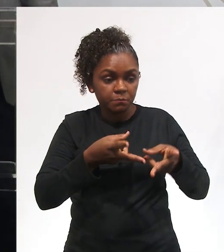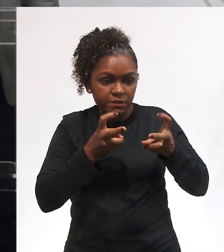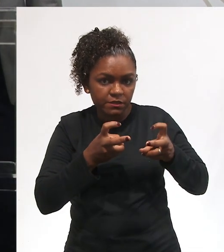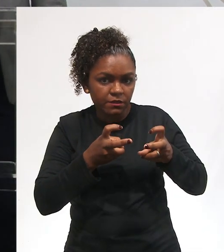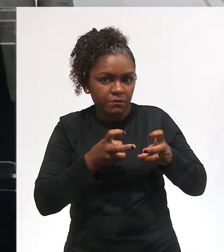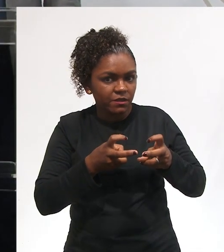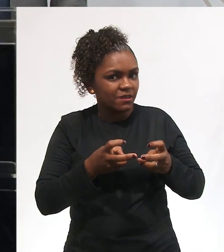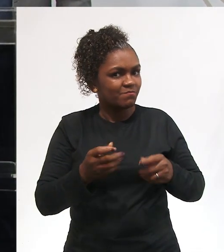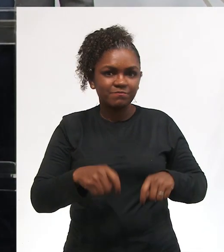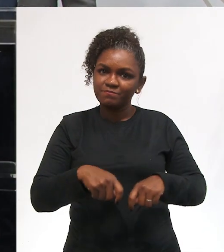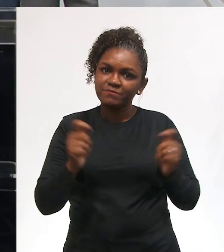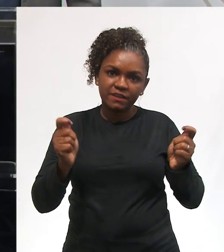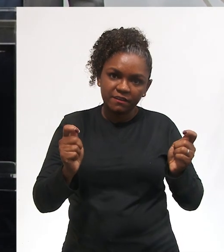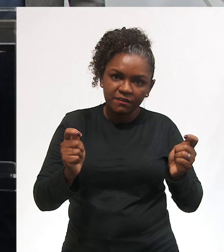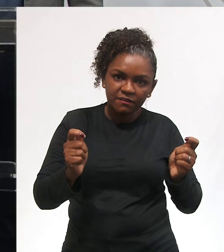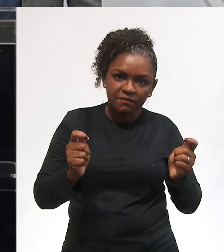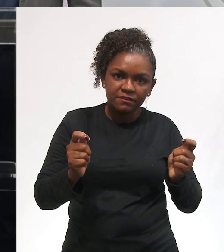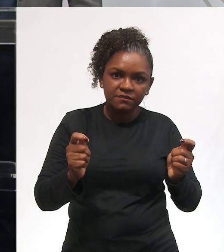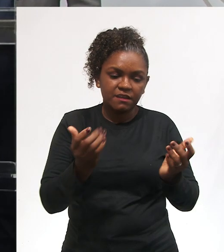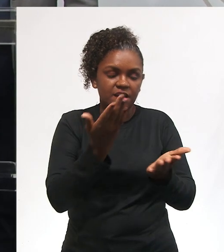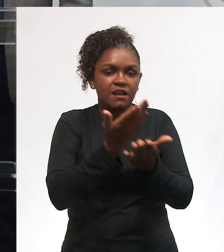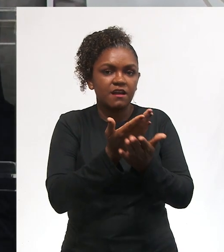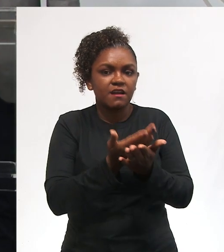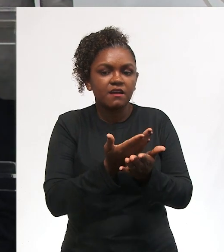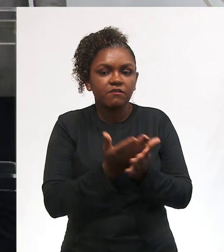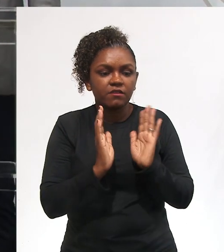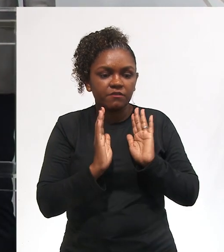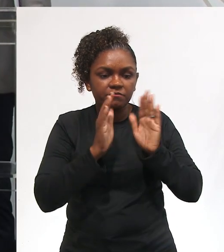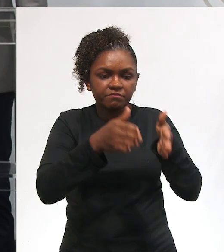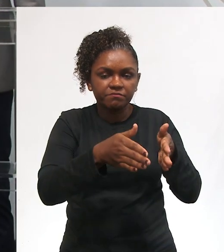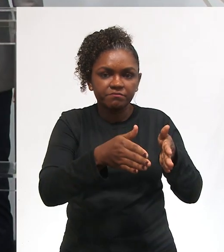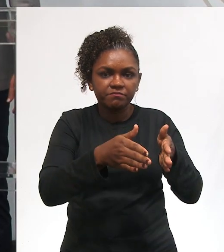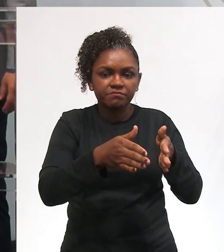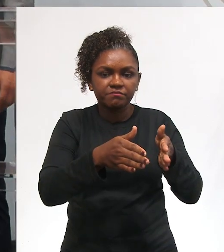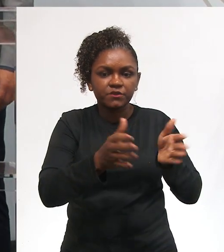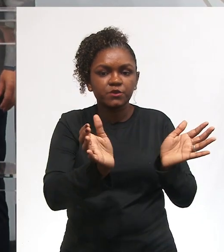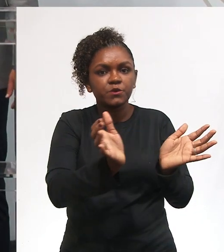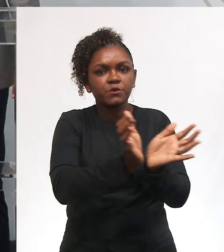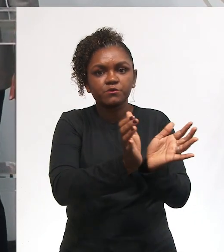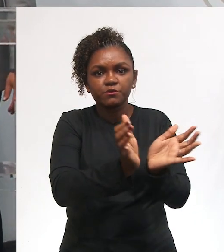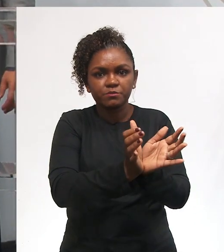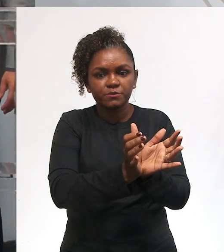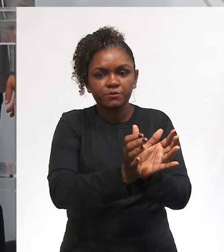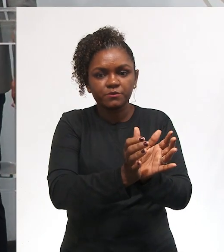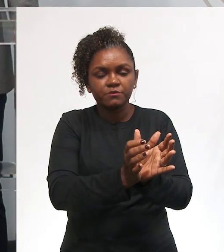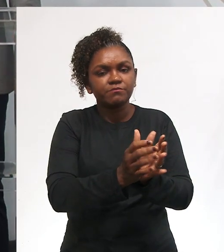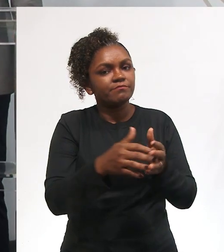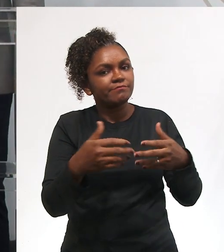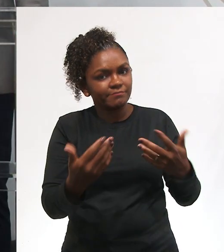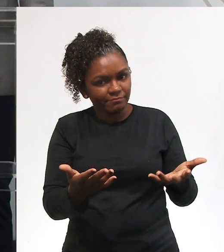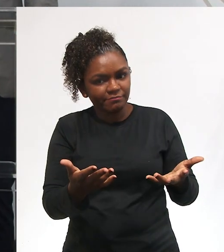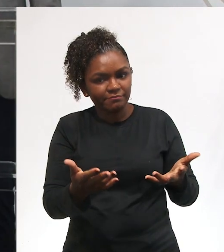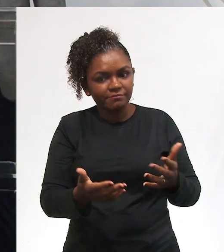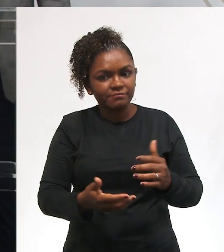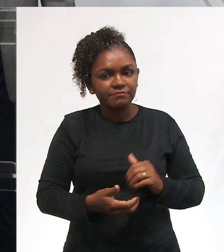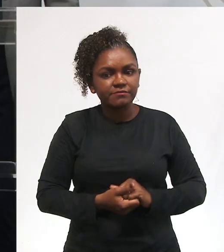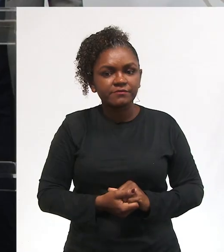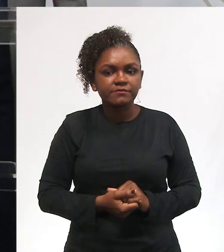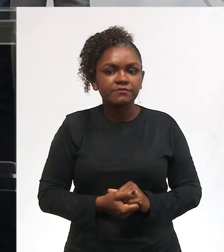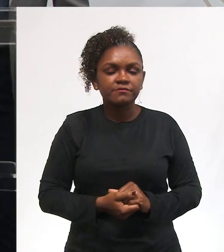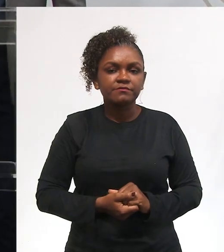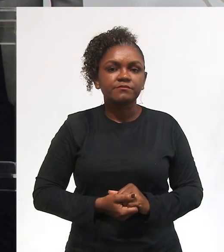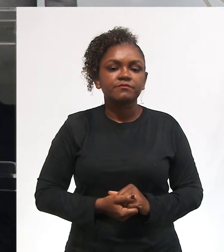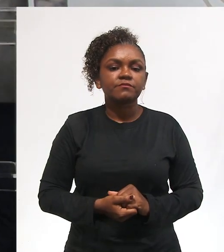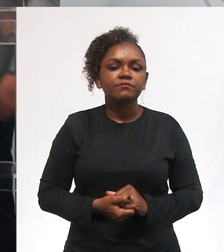dá para fazer uma aula voltada com a avaliação de diagnóstico